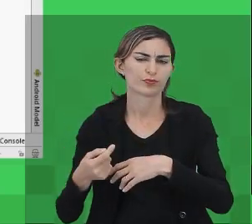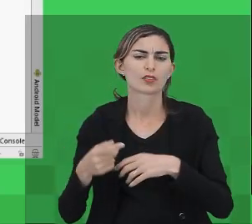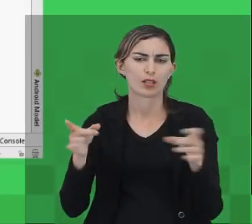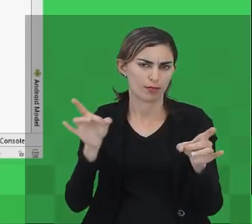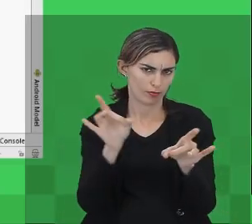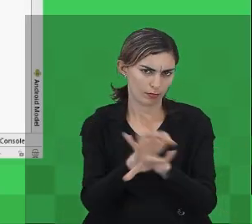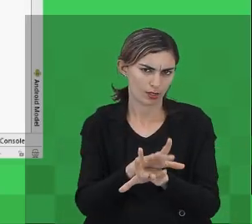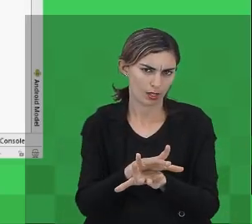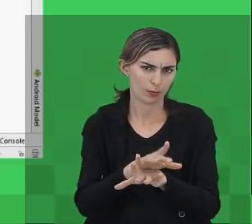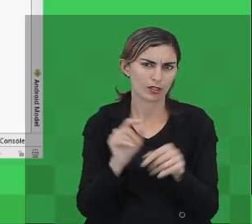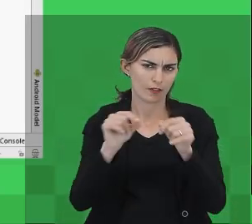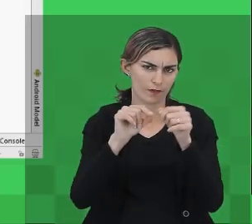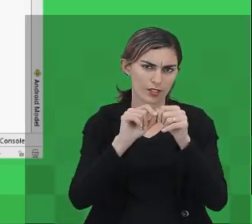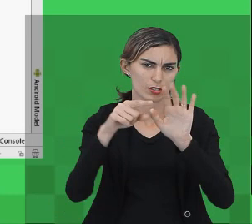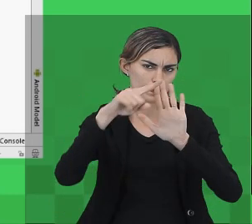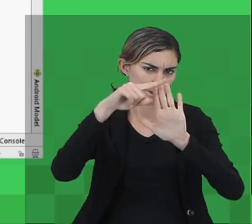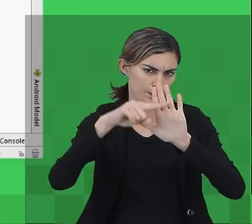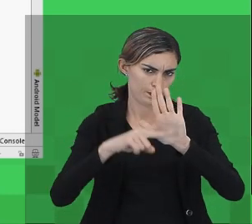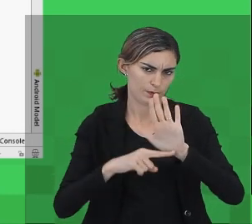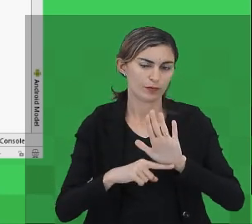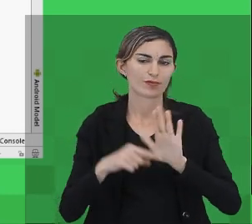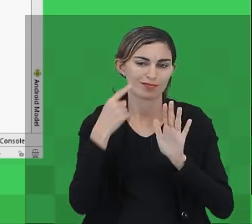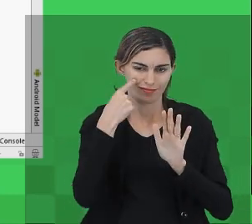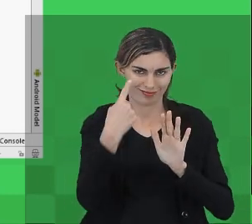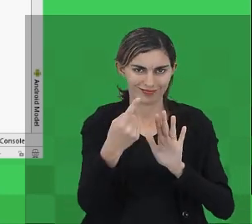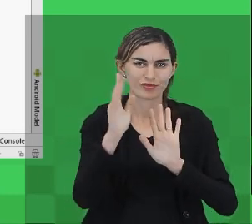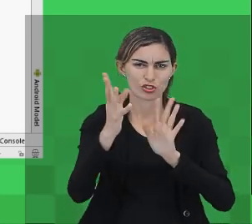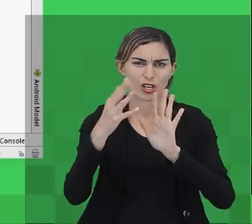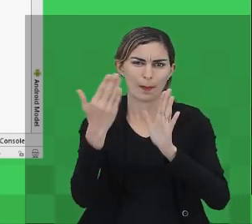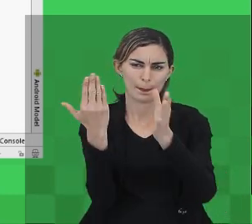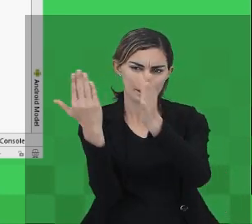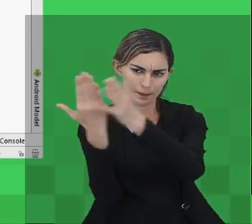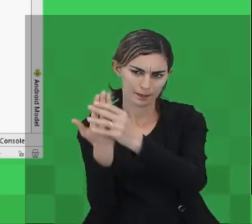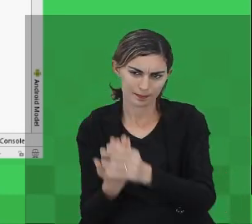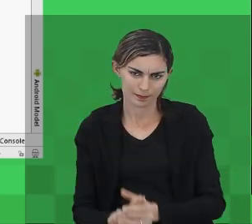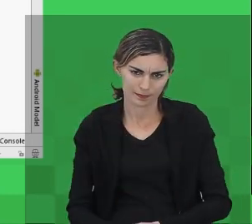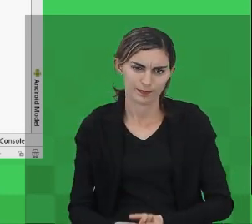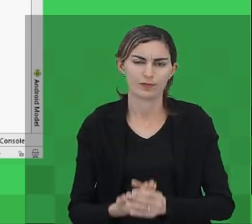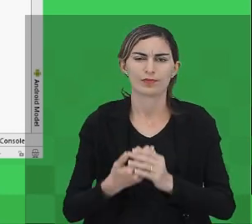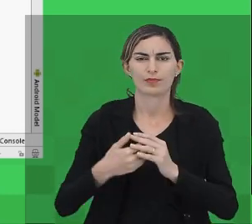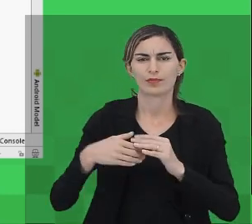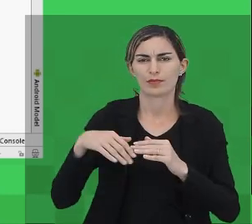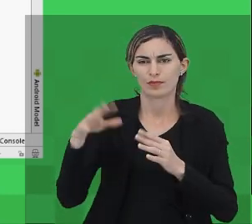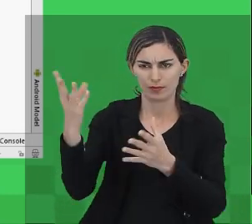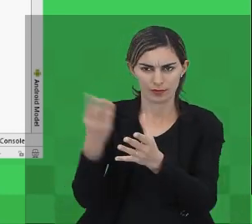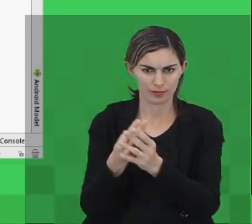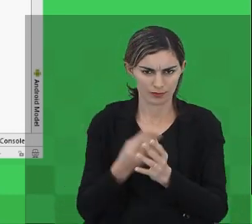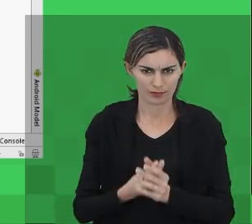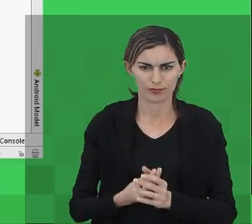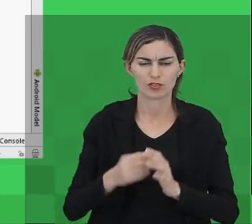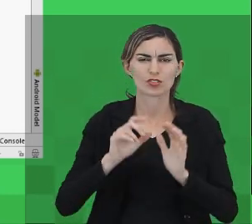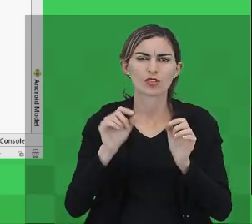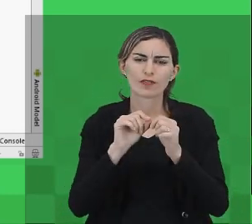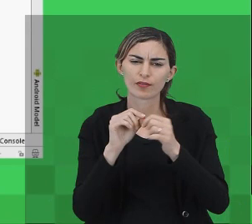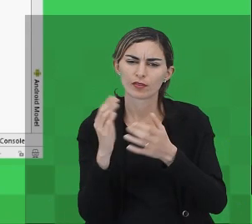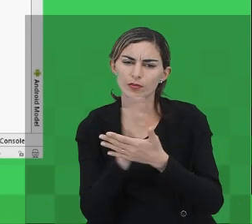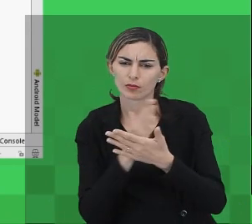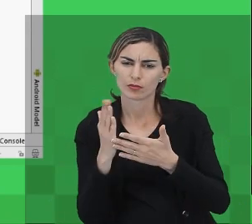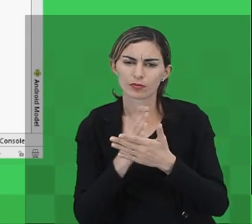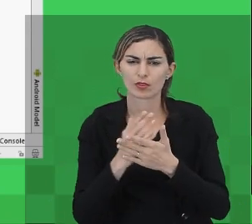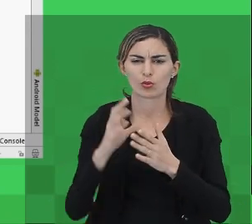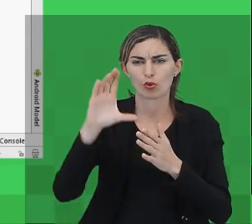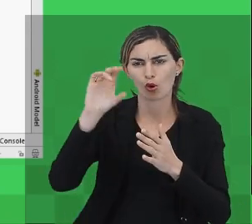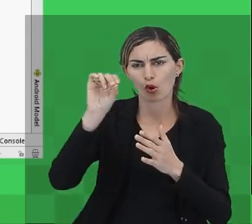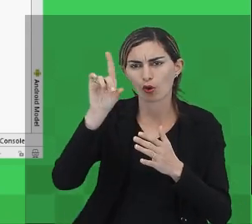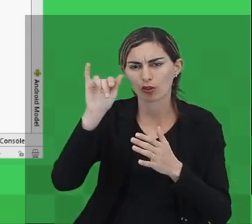Depois de algum tempo, ela termina de construir o seu projeto. Então veja que ele já criou várias pastas e criou vários arquivos e já